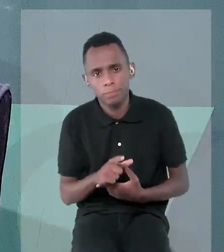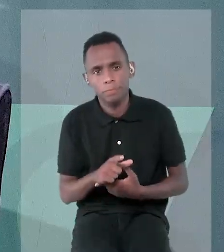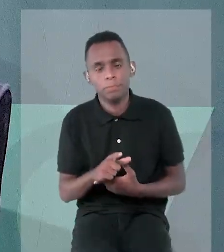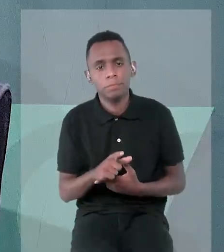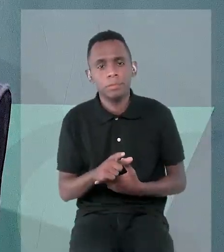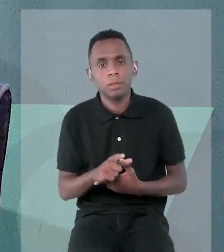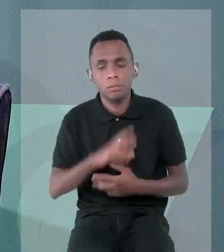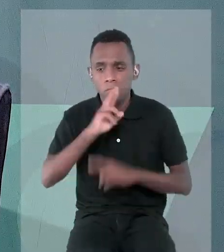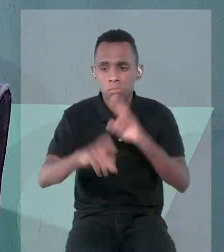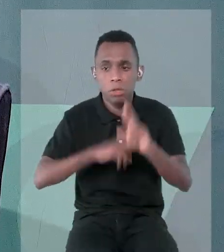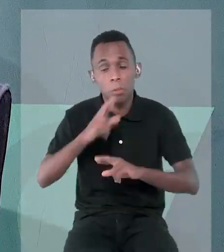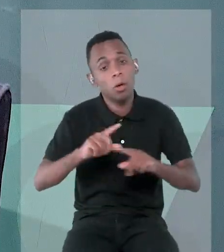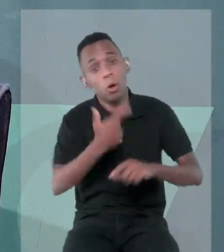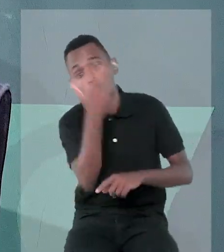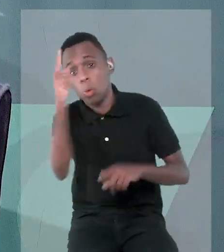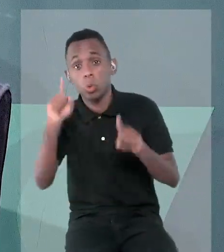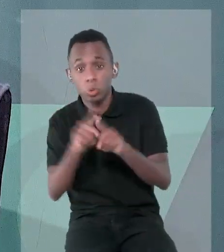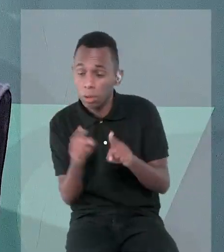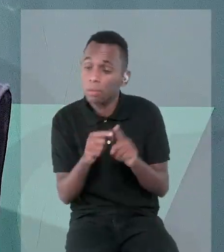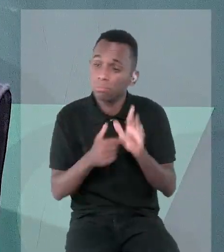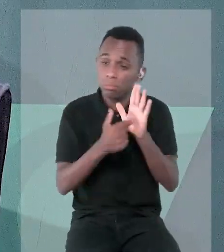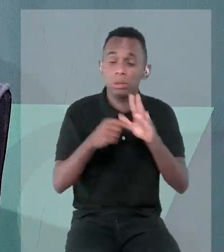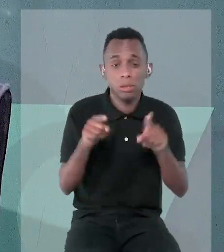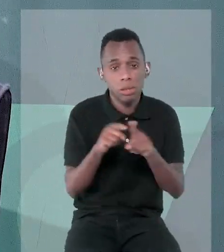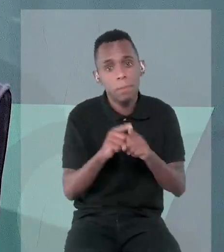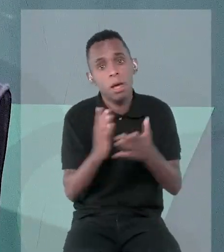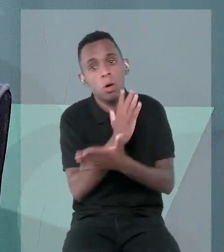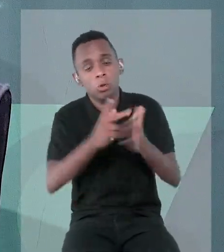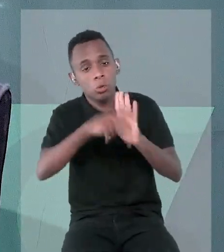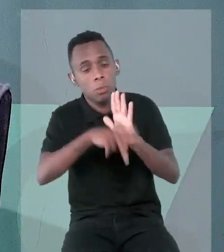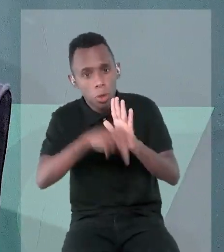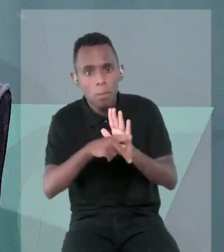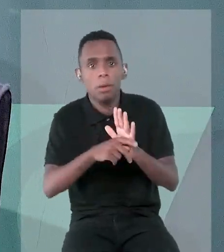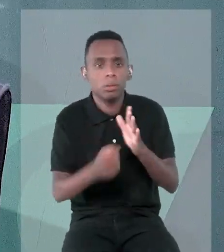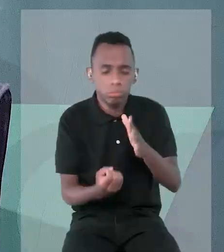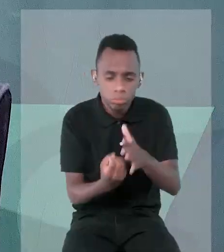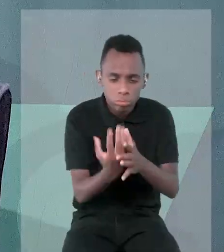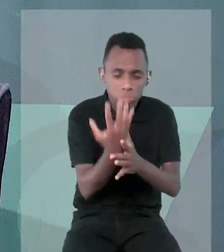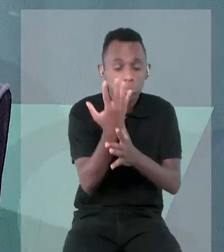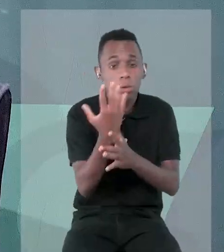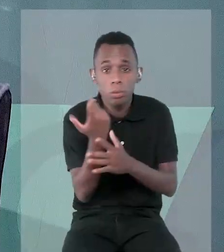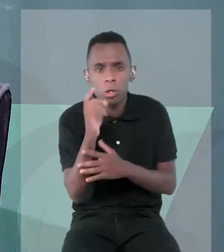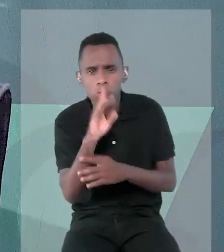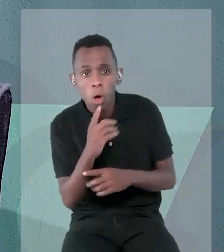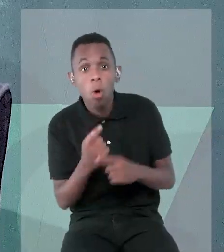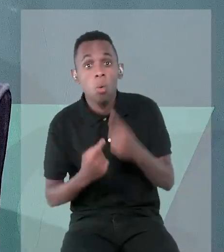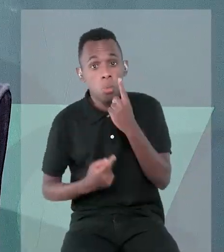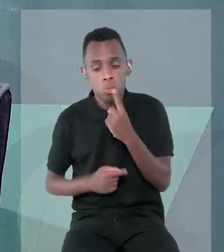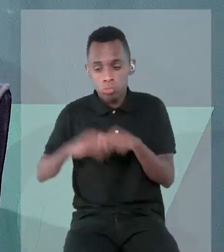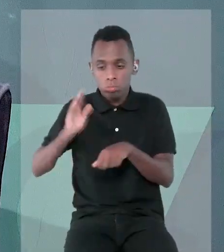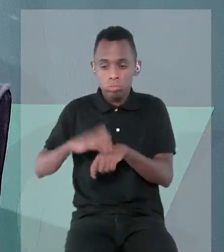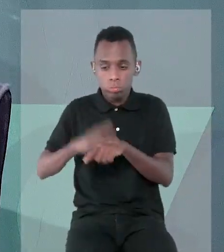agora nós vamos conseguir responder. Outros vão começar a responder, nós vamos ter programas técnicos, mudas, mas nós vamos ser só um